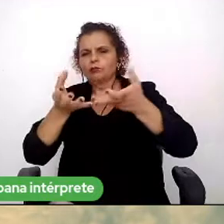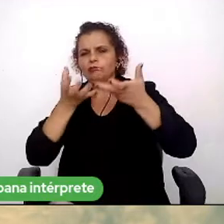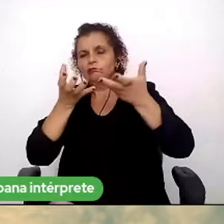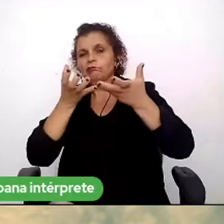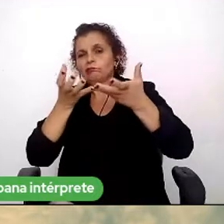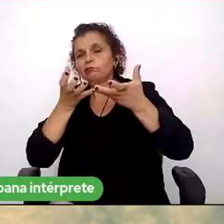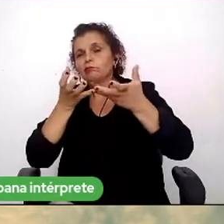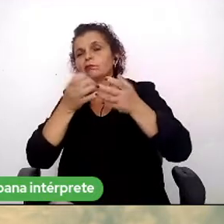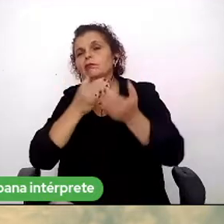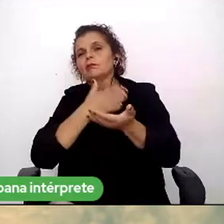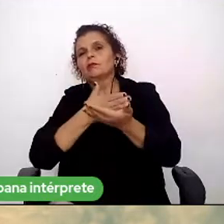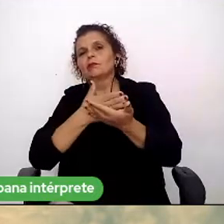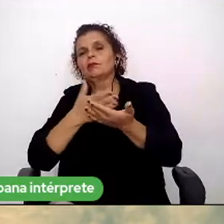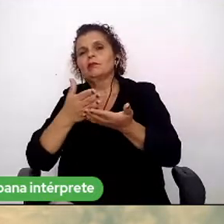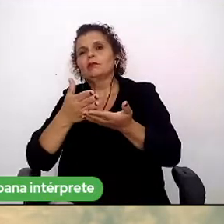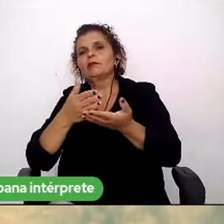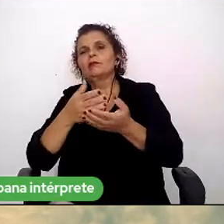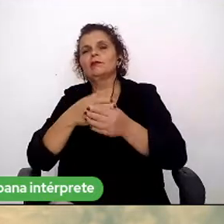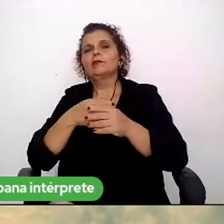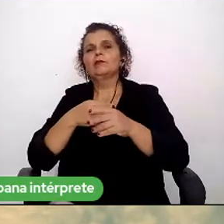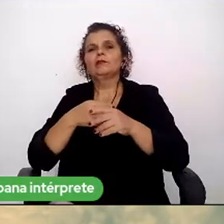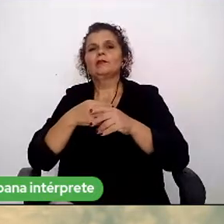começar, né? E